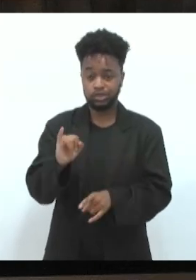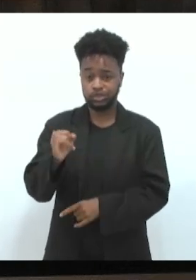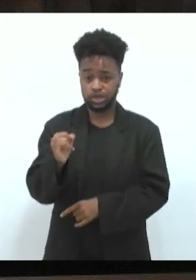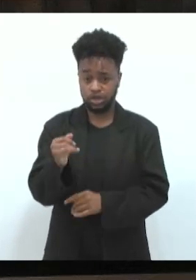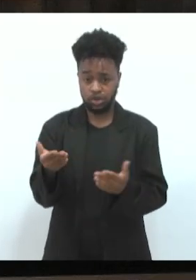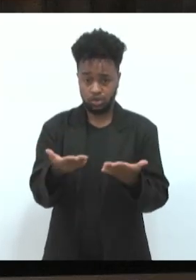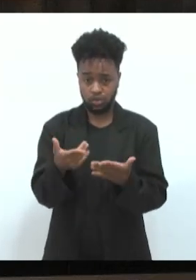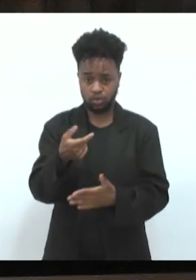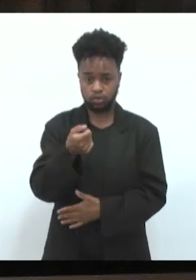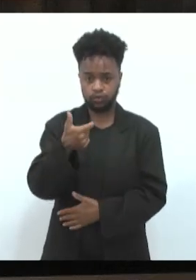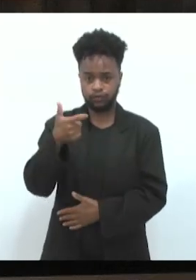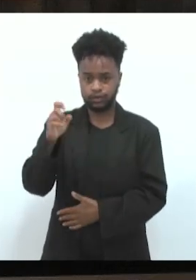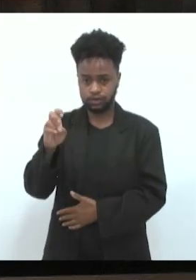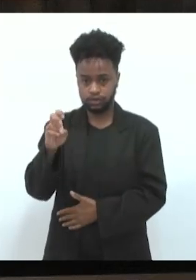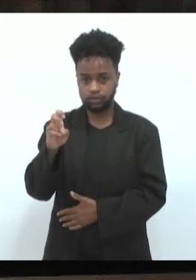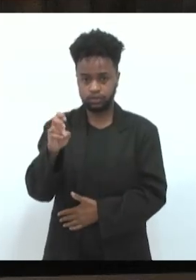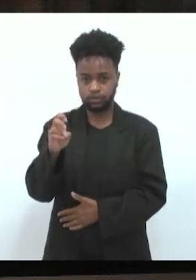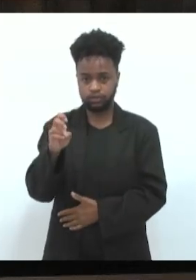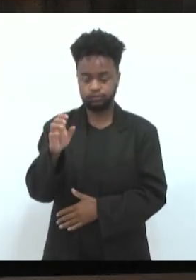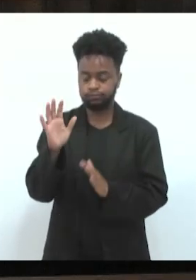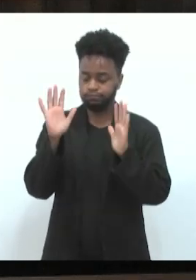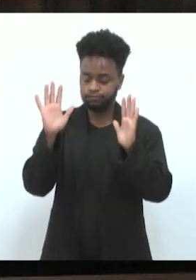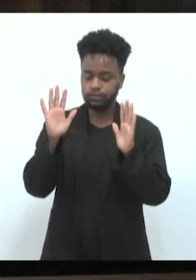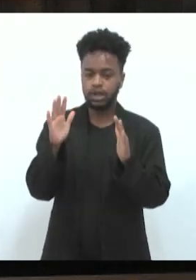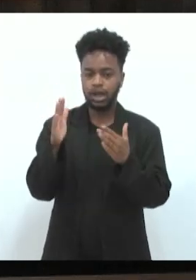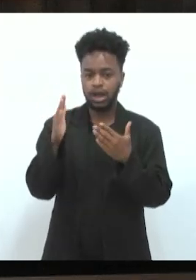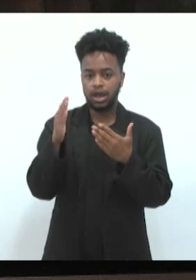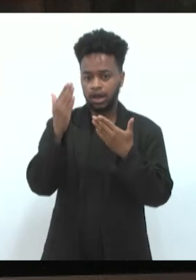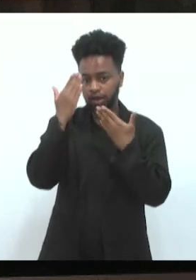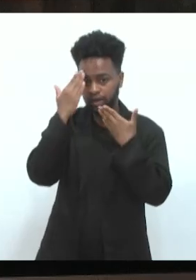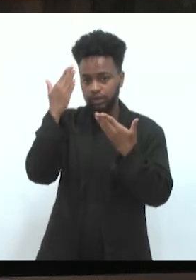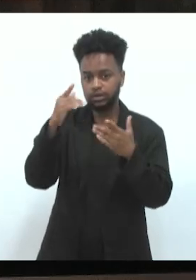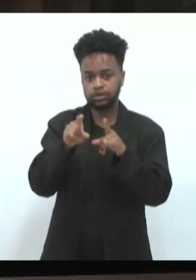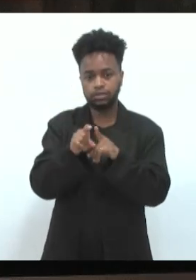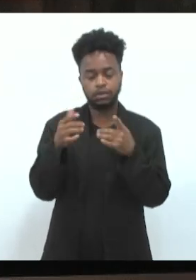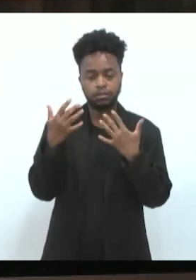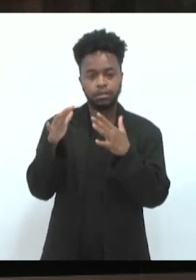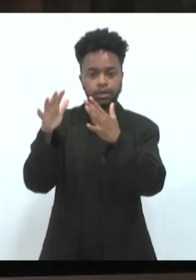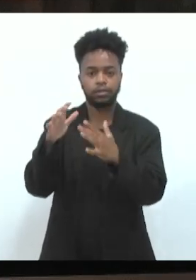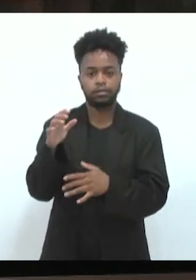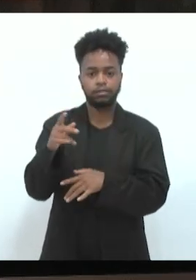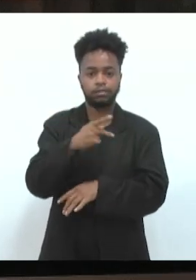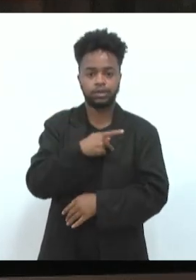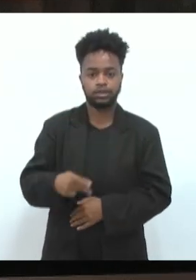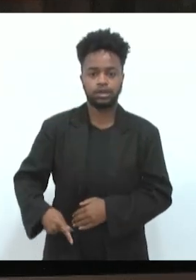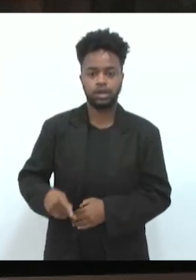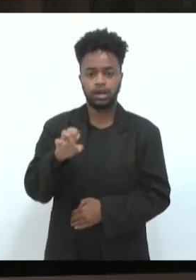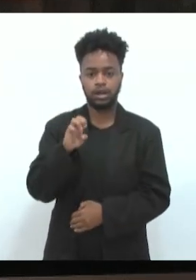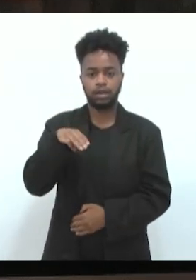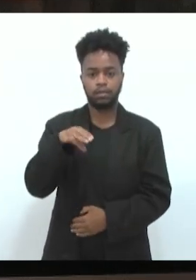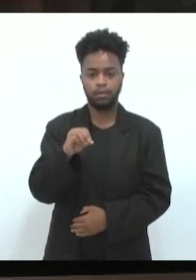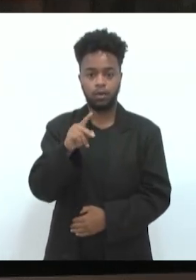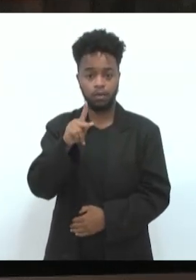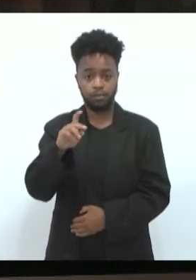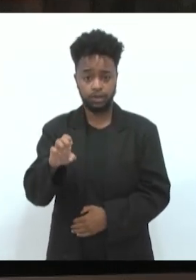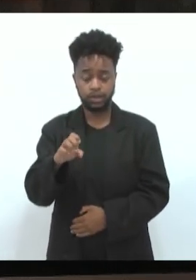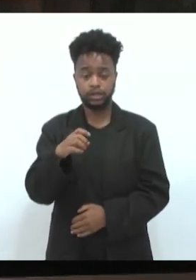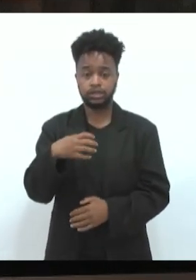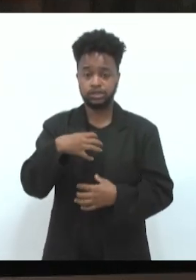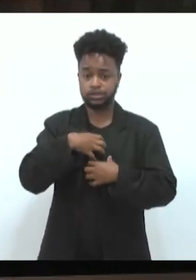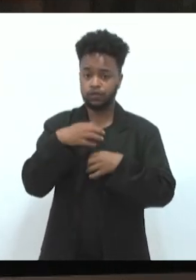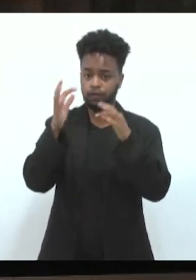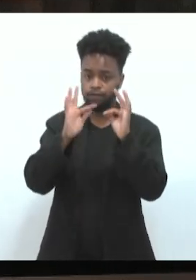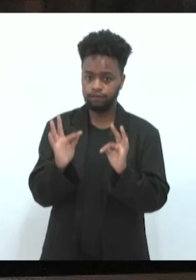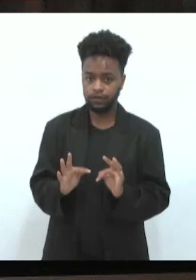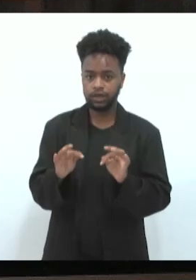ano, finalmente, parabenizando lá o presidente da EMOP, toda feliz, e aí ele